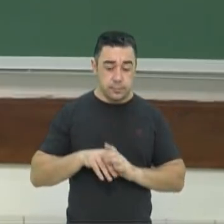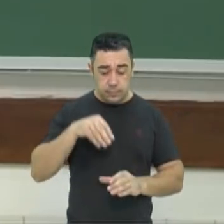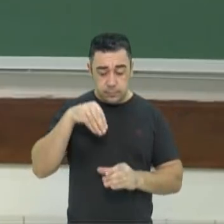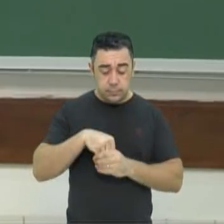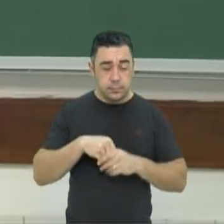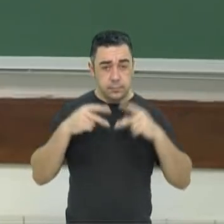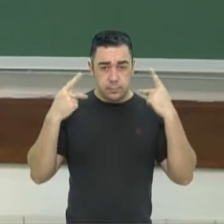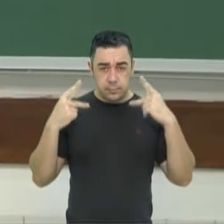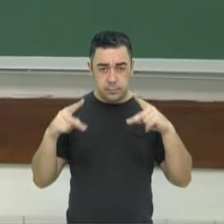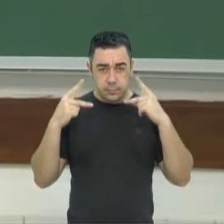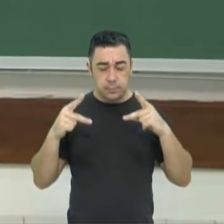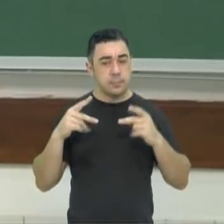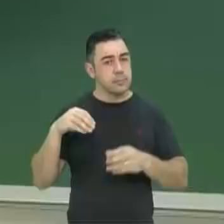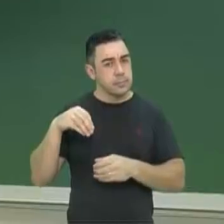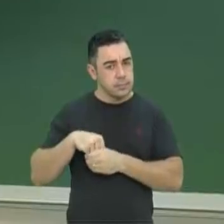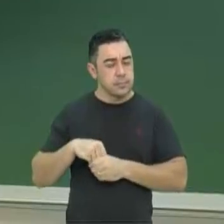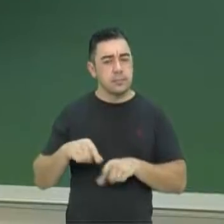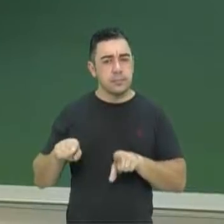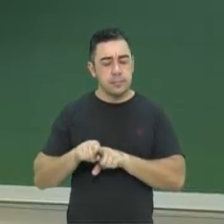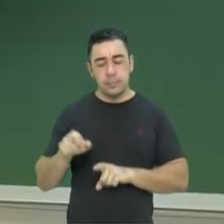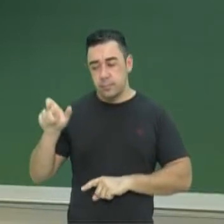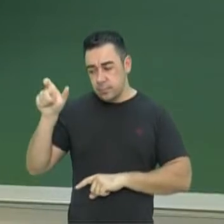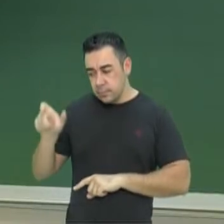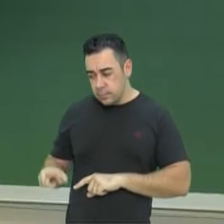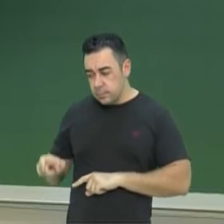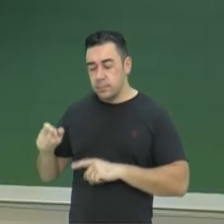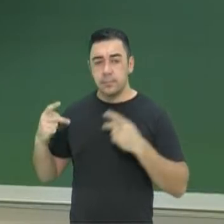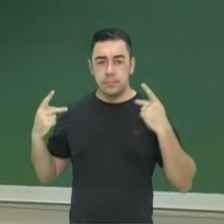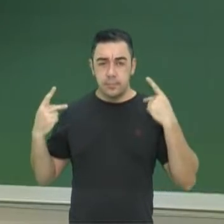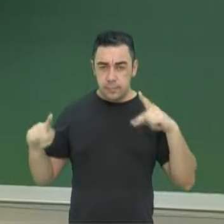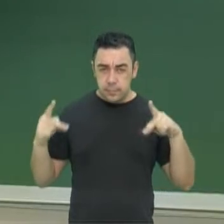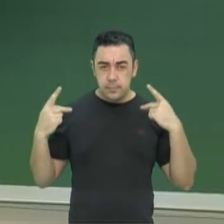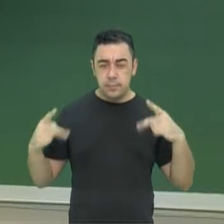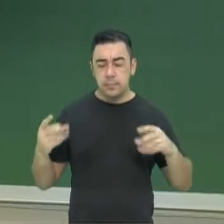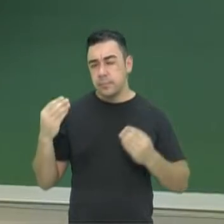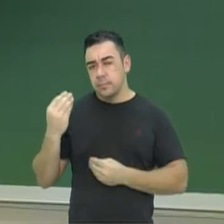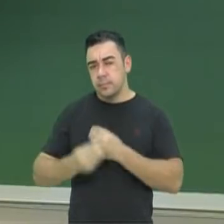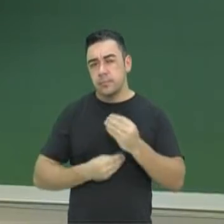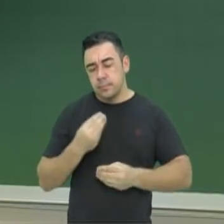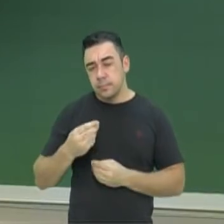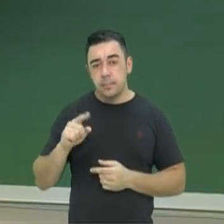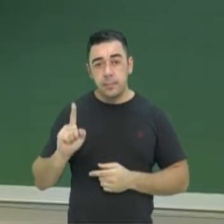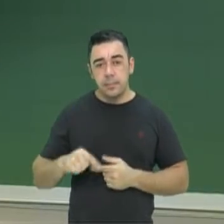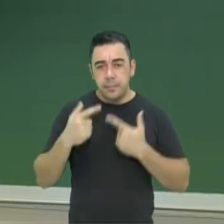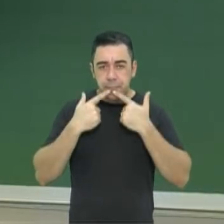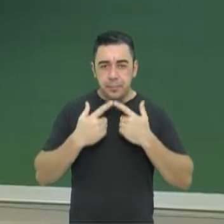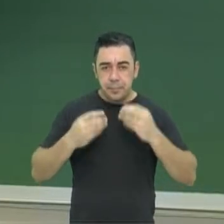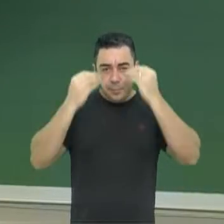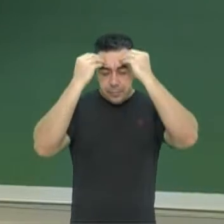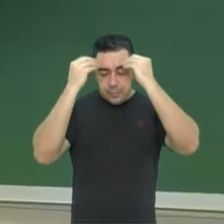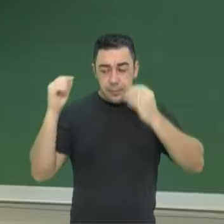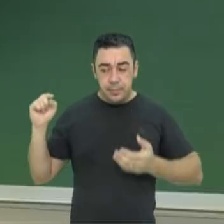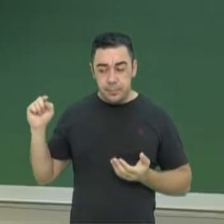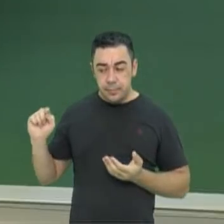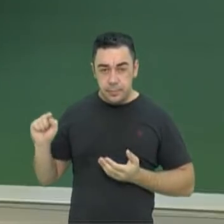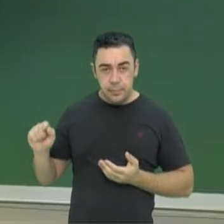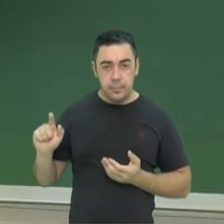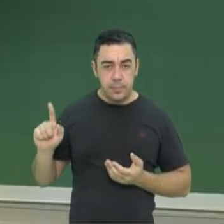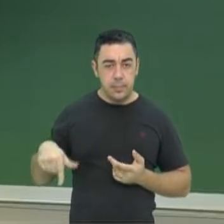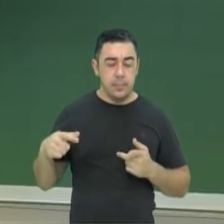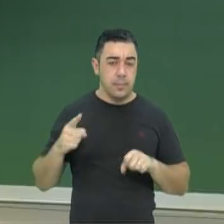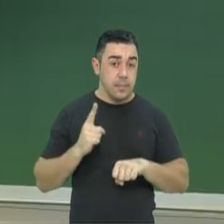sermão e também o pregador. Então, ele está falando ali como que essa linguagem deve se dar no